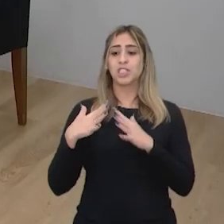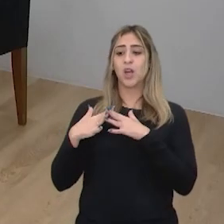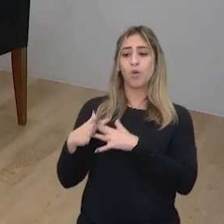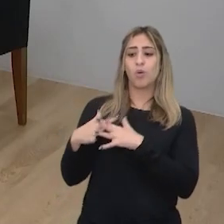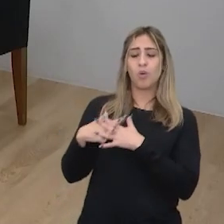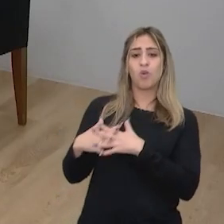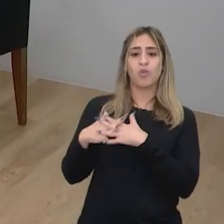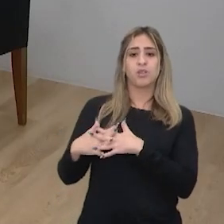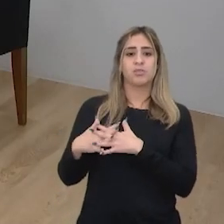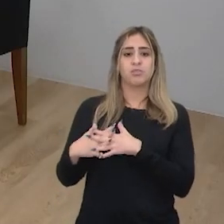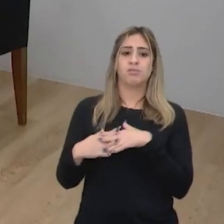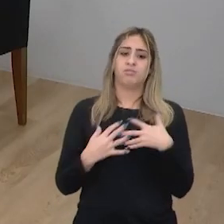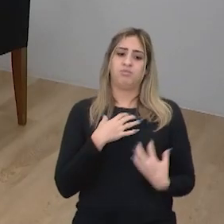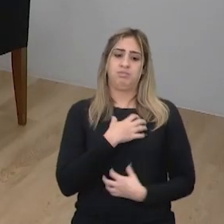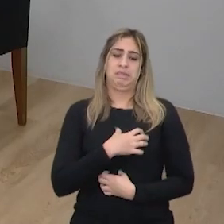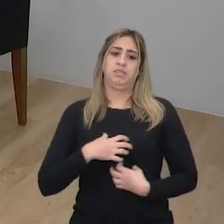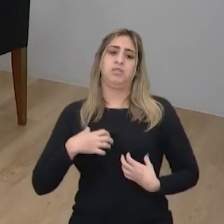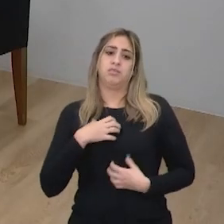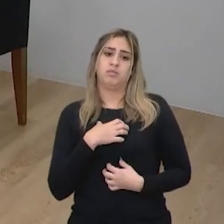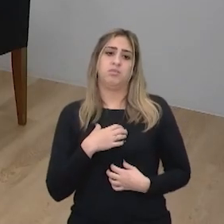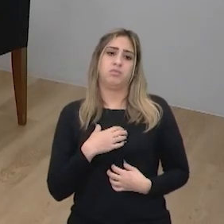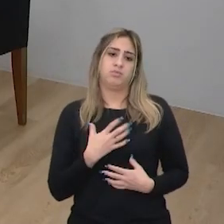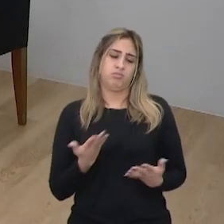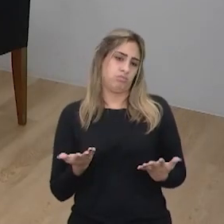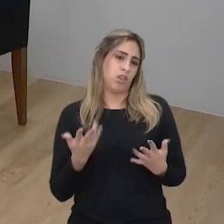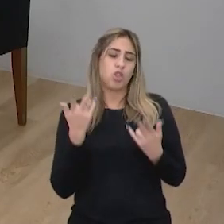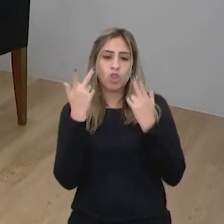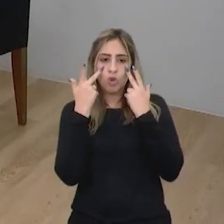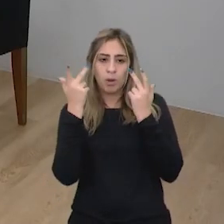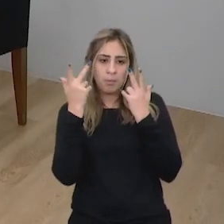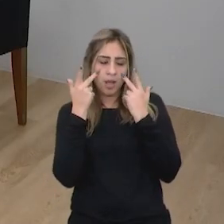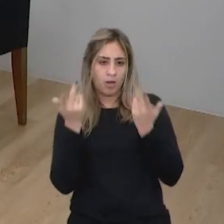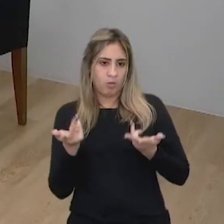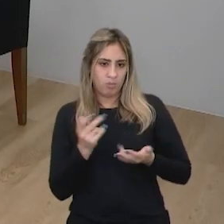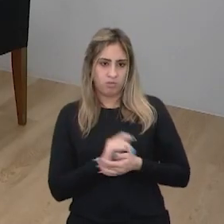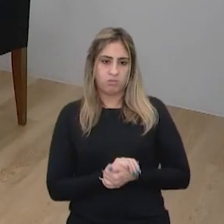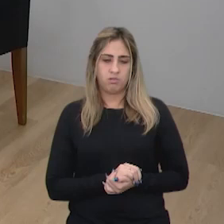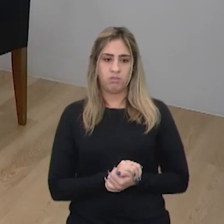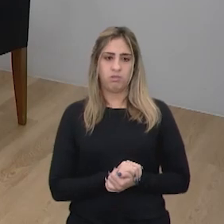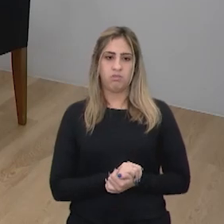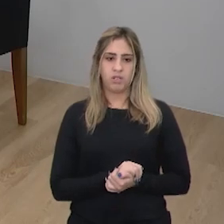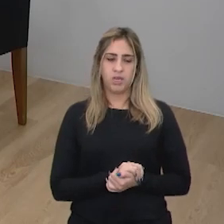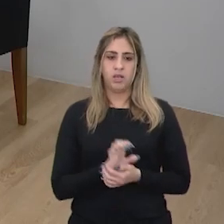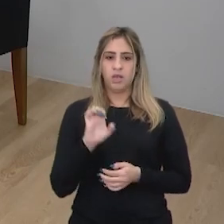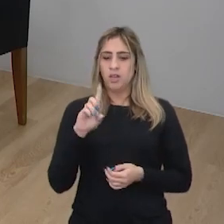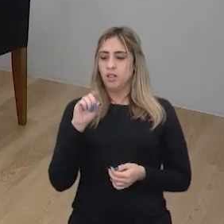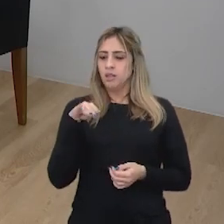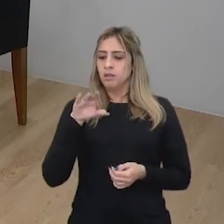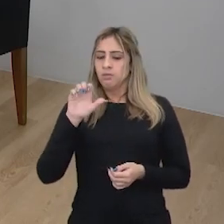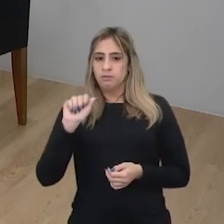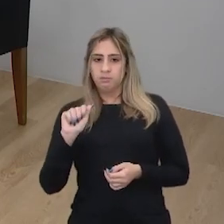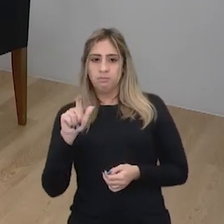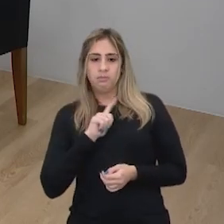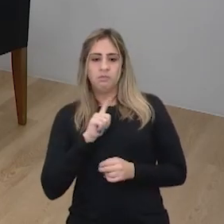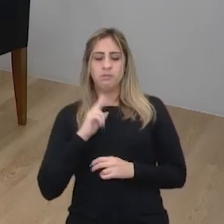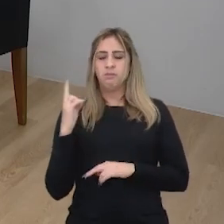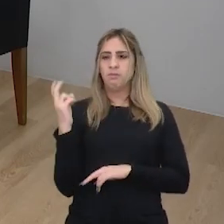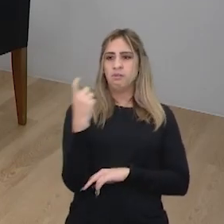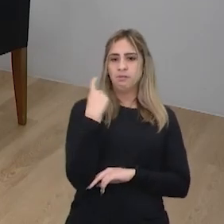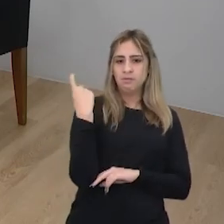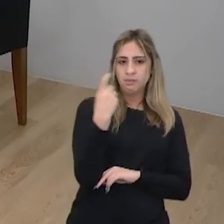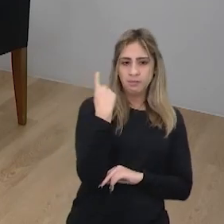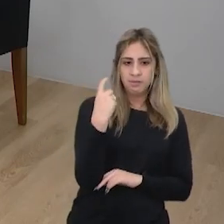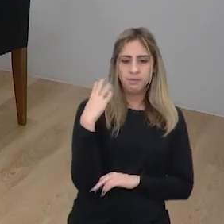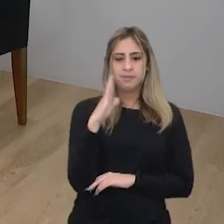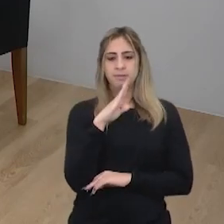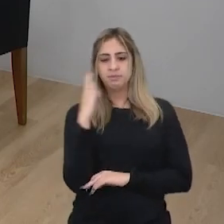confundindo com sintomas de mal de altitude, né? Porque se você tem um edema, você vai ter tontura, dificuldade